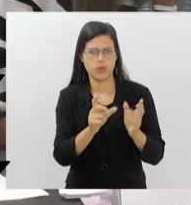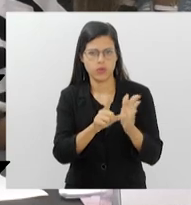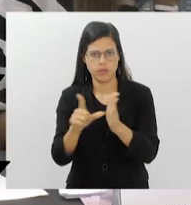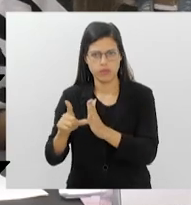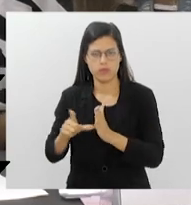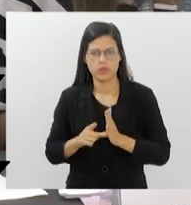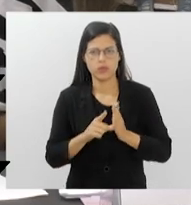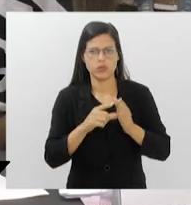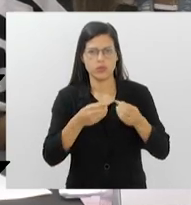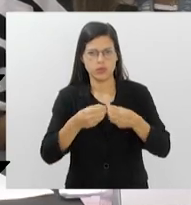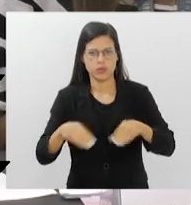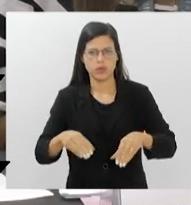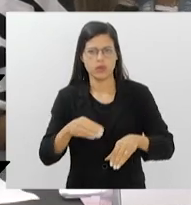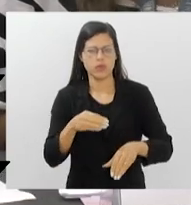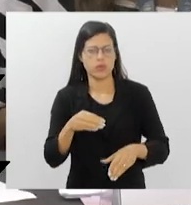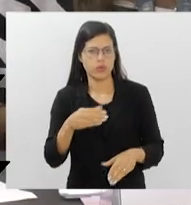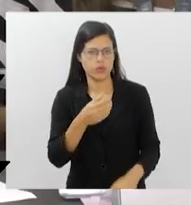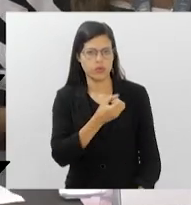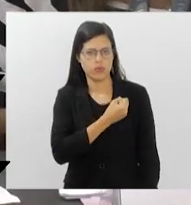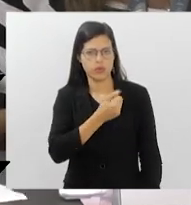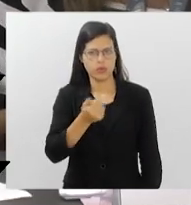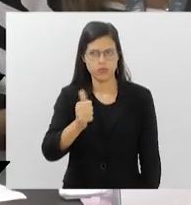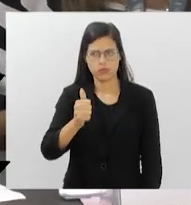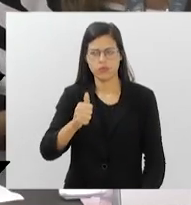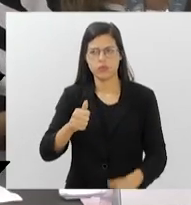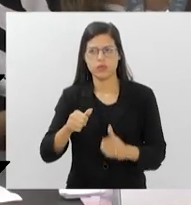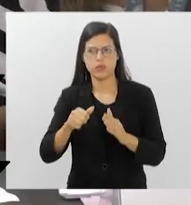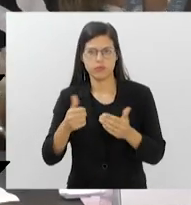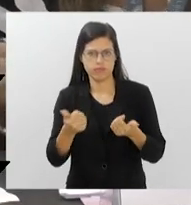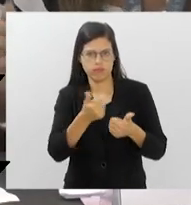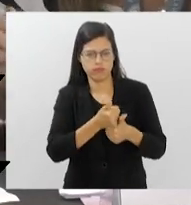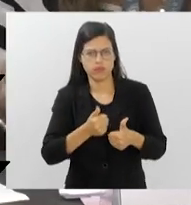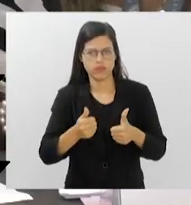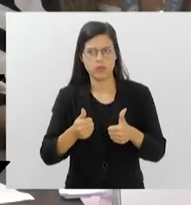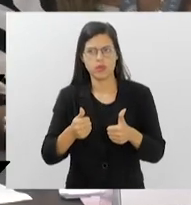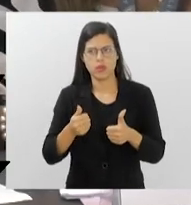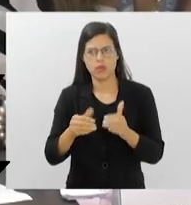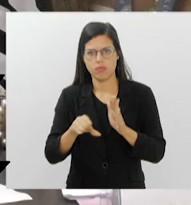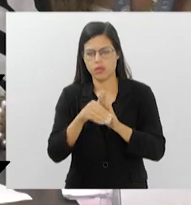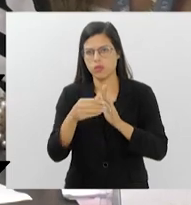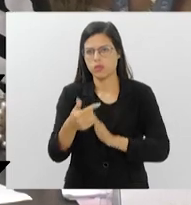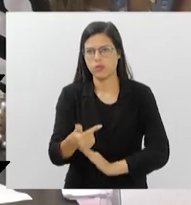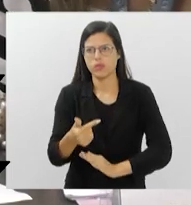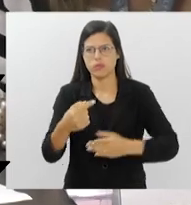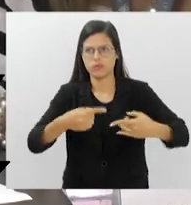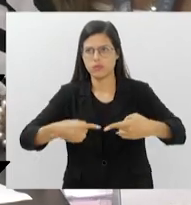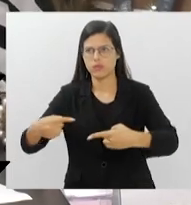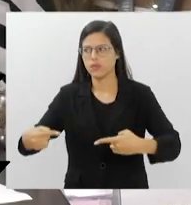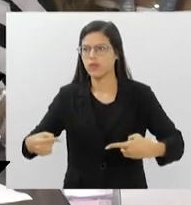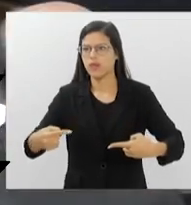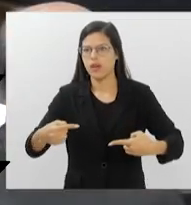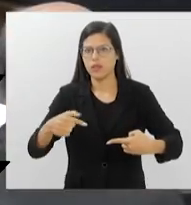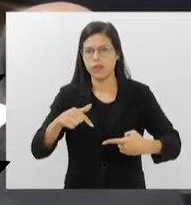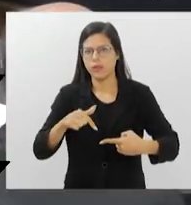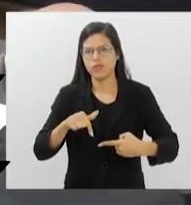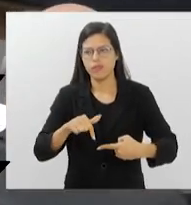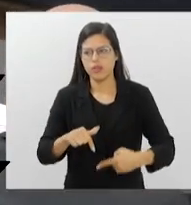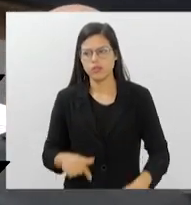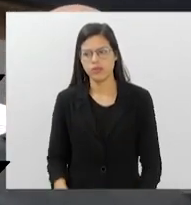11 pela aprovação da emenda 2 concluindo por substitutivo para discutir Presidente